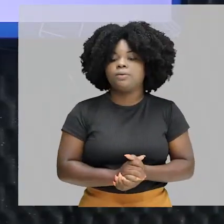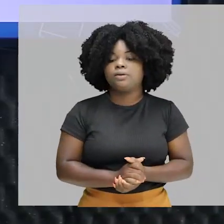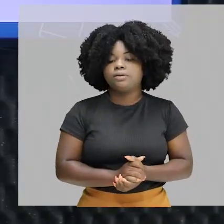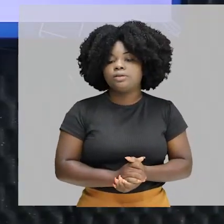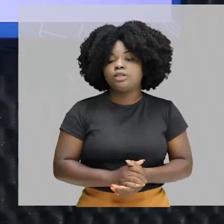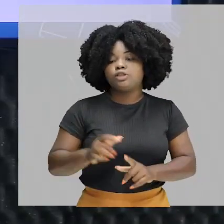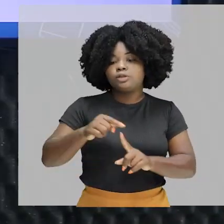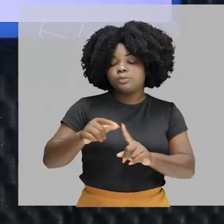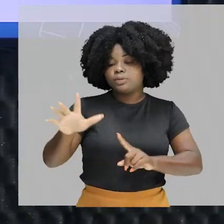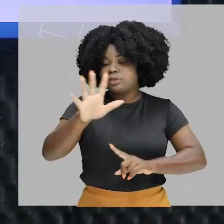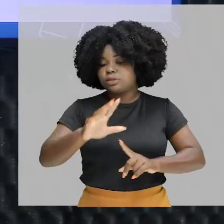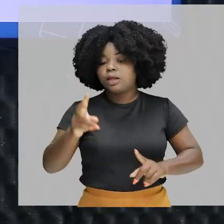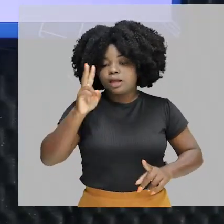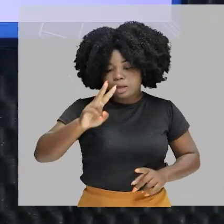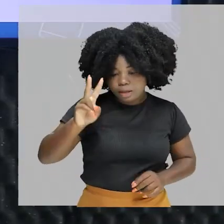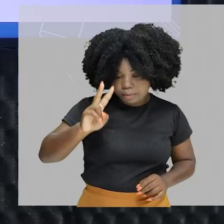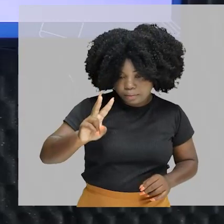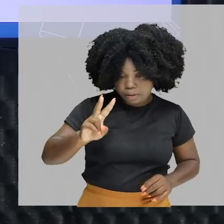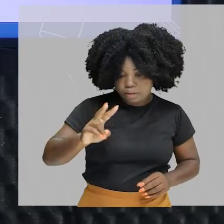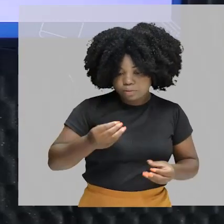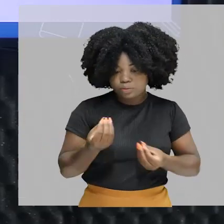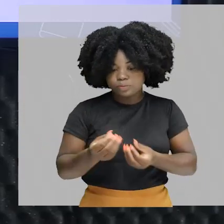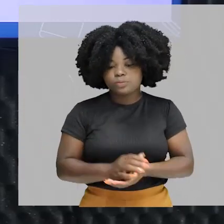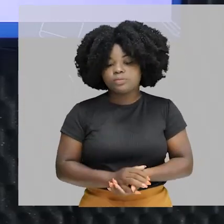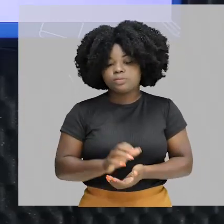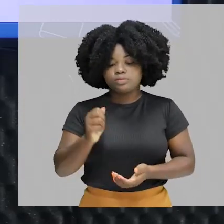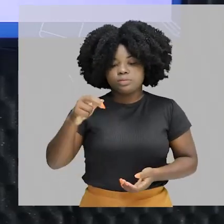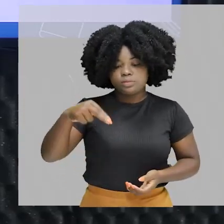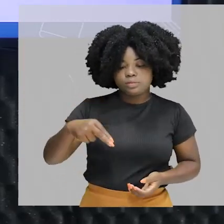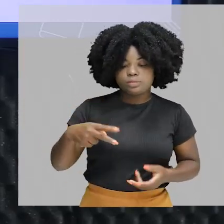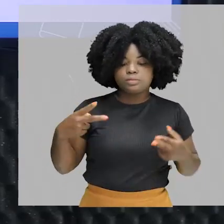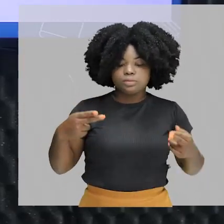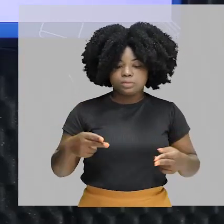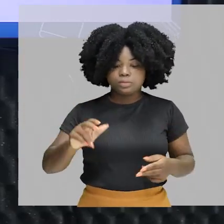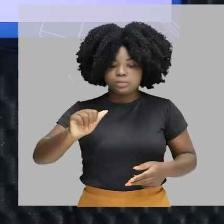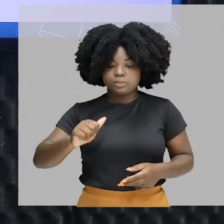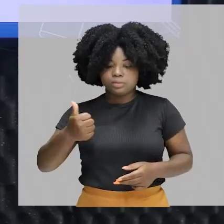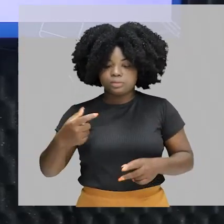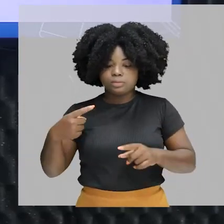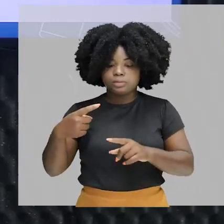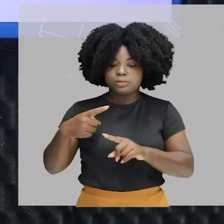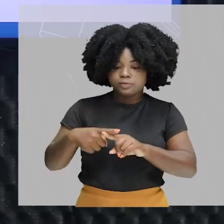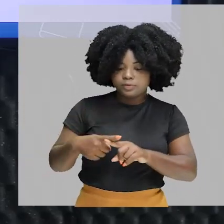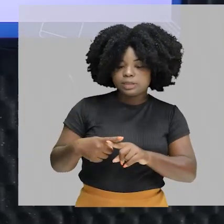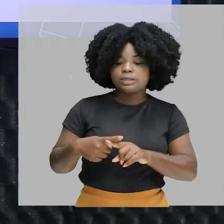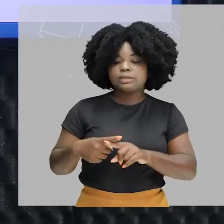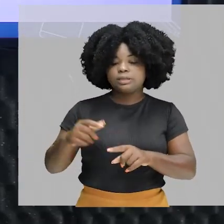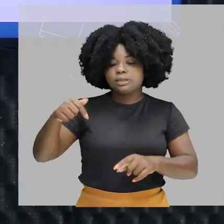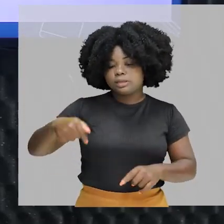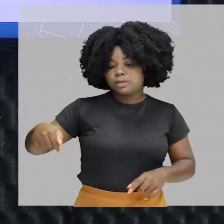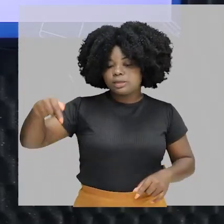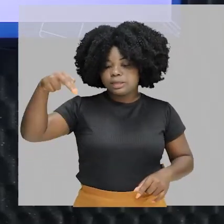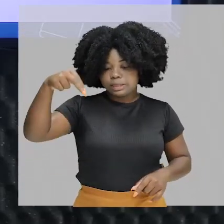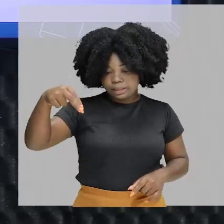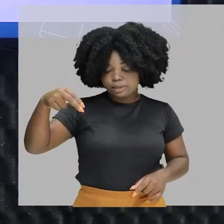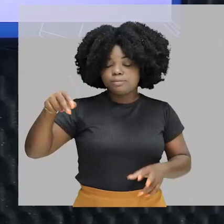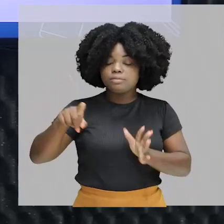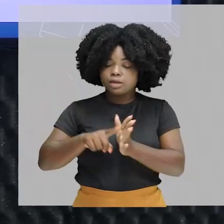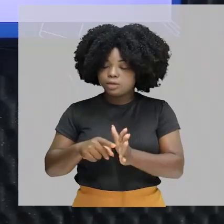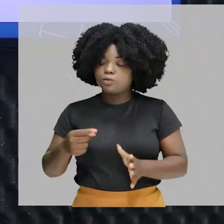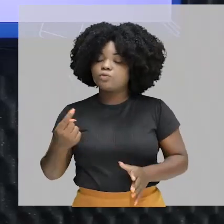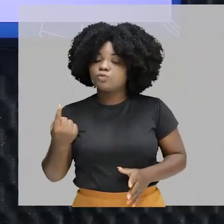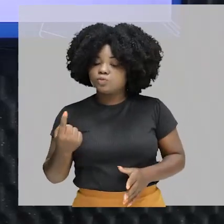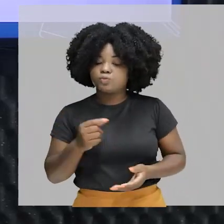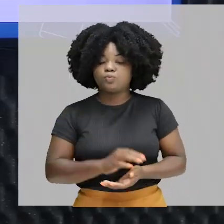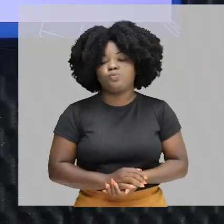Você lembra como é que se escreve o termo geral de uma PG? A n é igual a 1 vezes q elevado a n menos